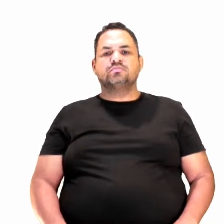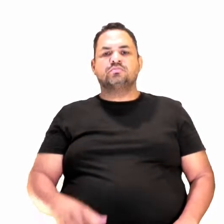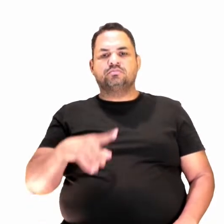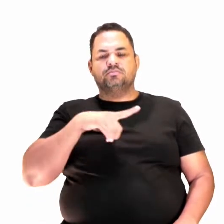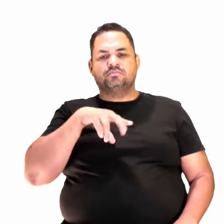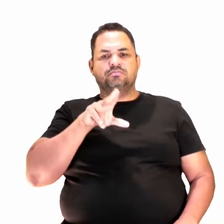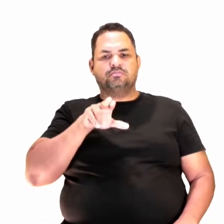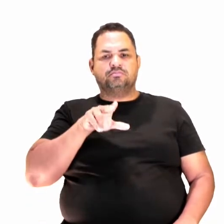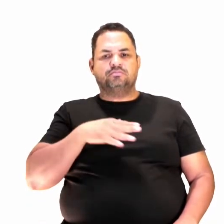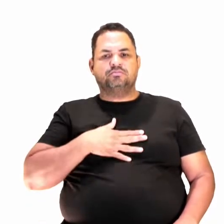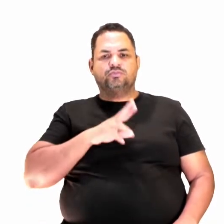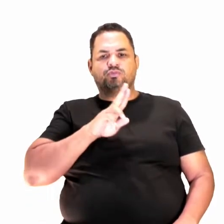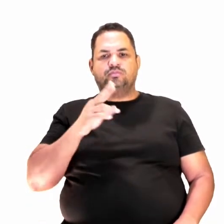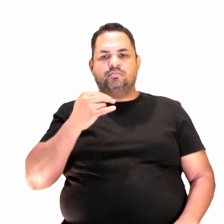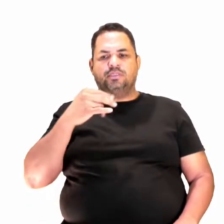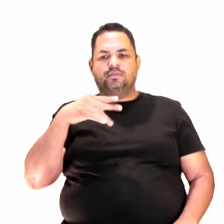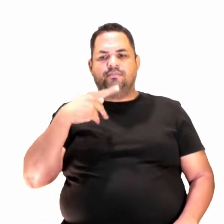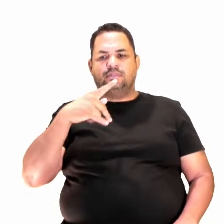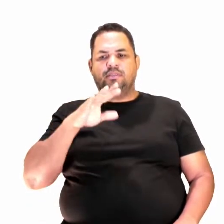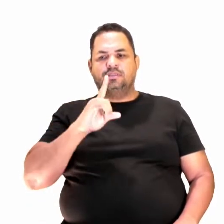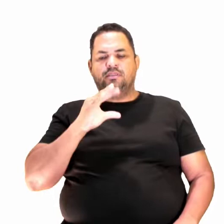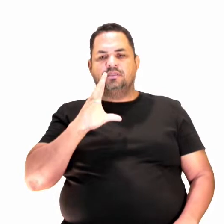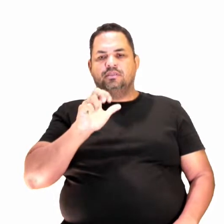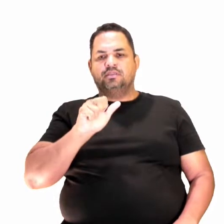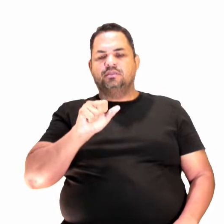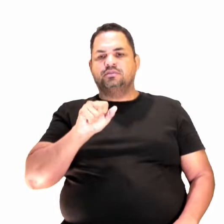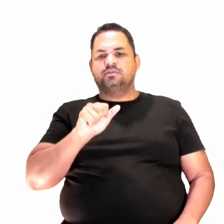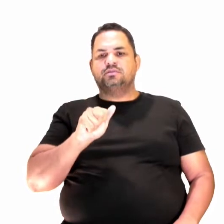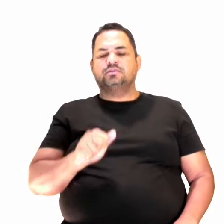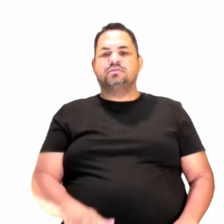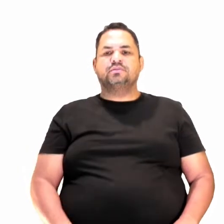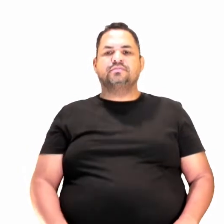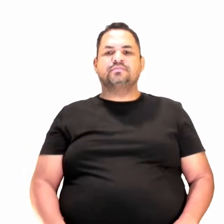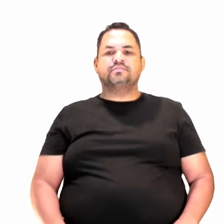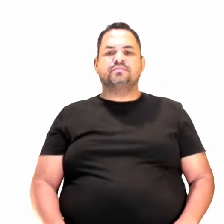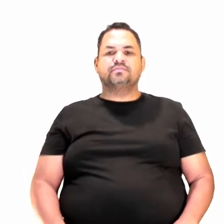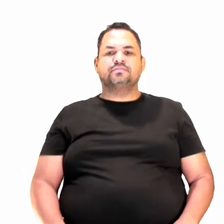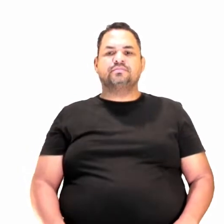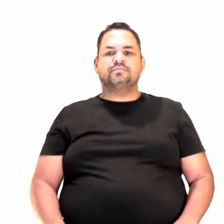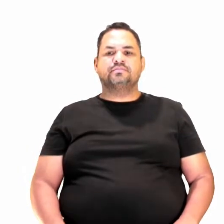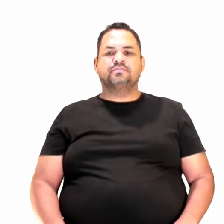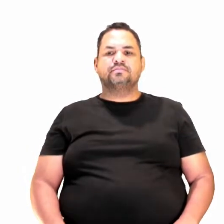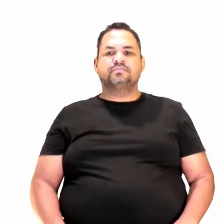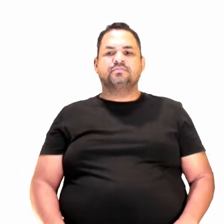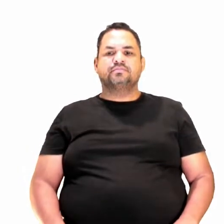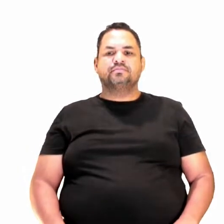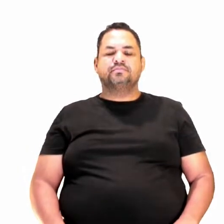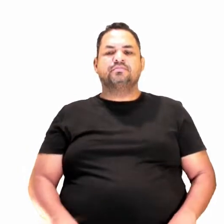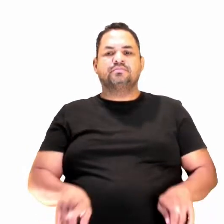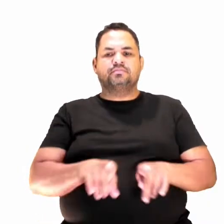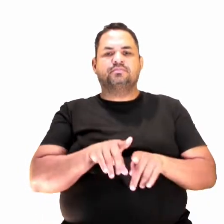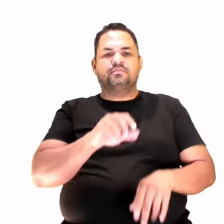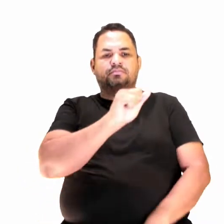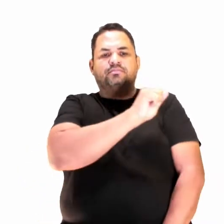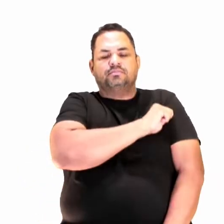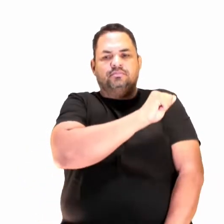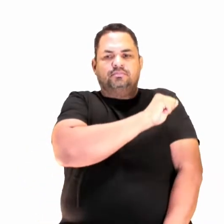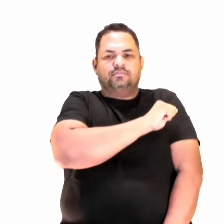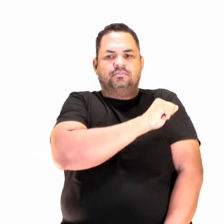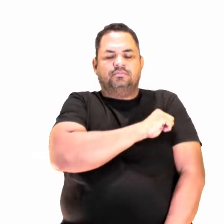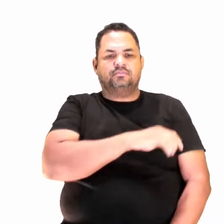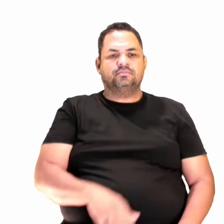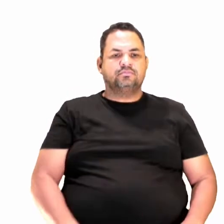Leia o diálogo entre uma garota chamada Rosa e seus amigos e responda. Temos aí